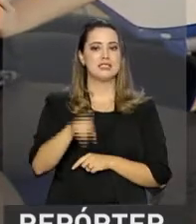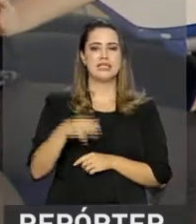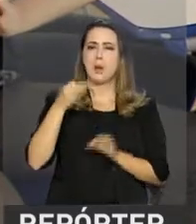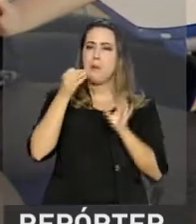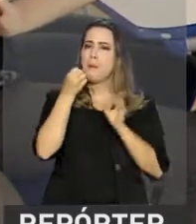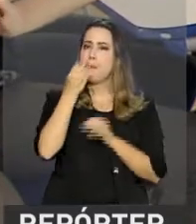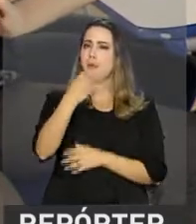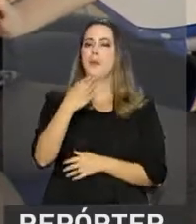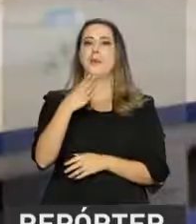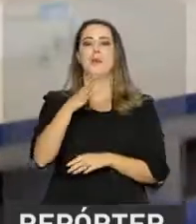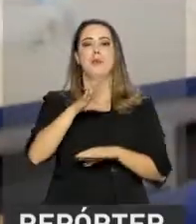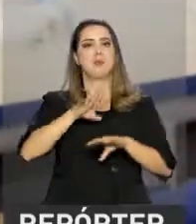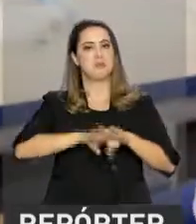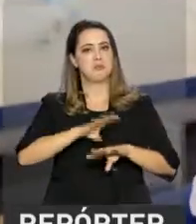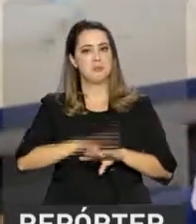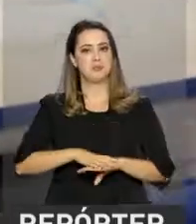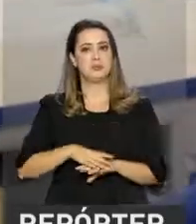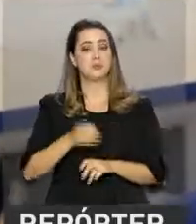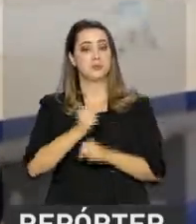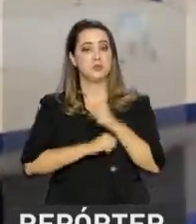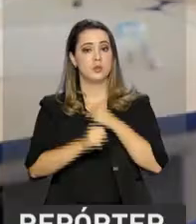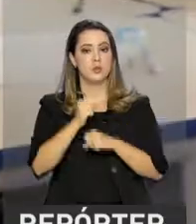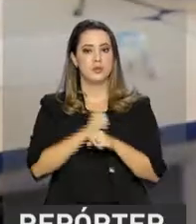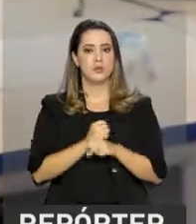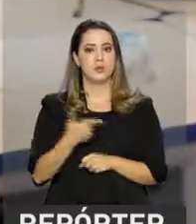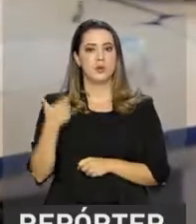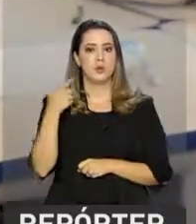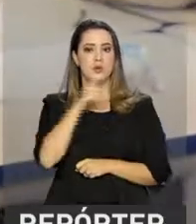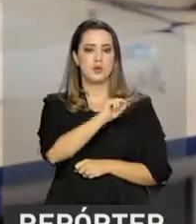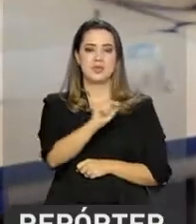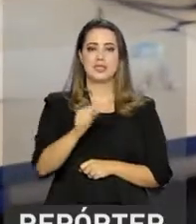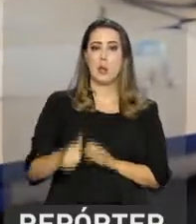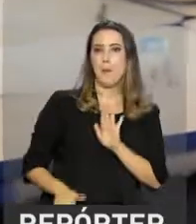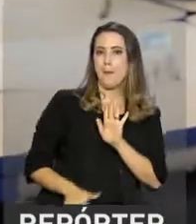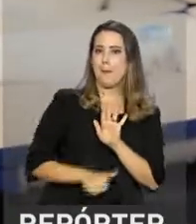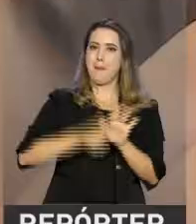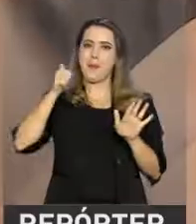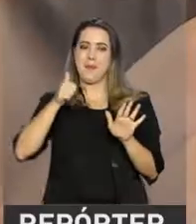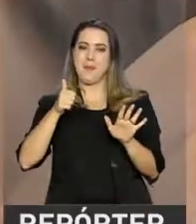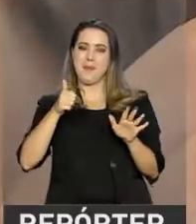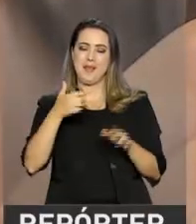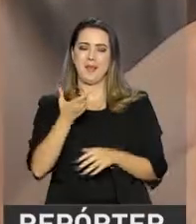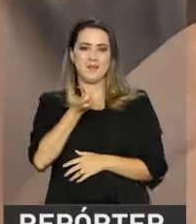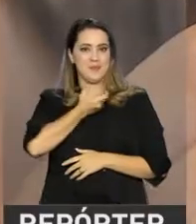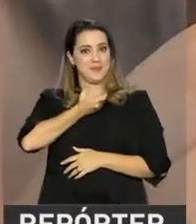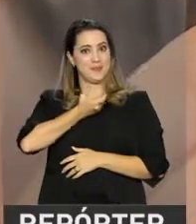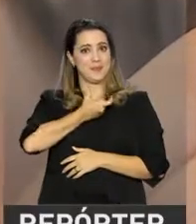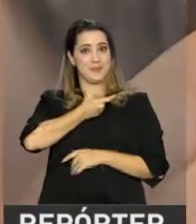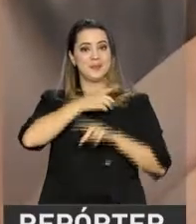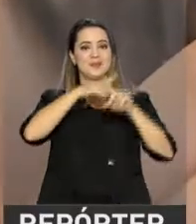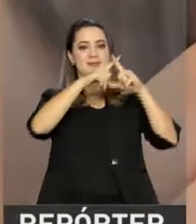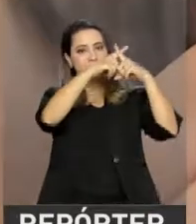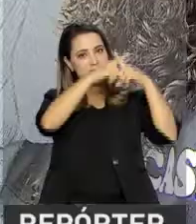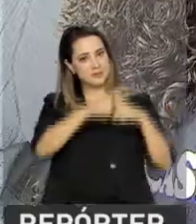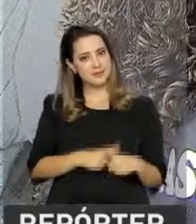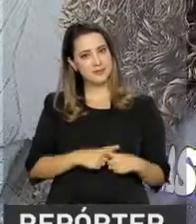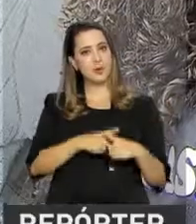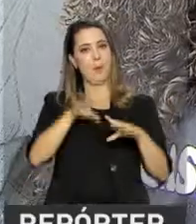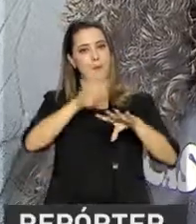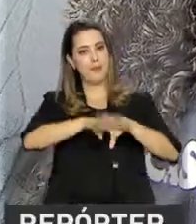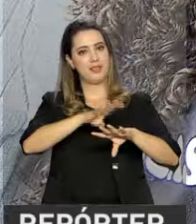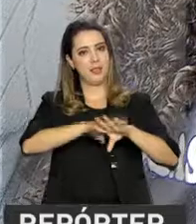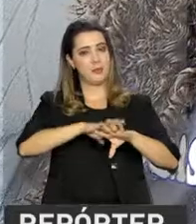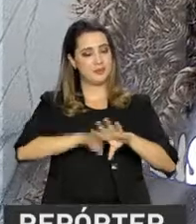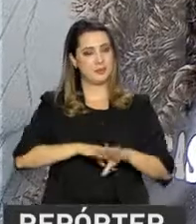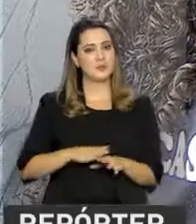craque com os números no ano passado ela conquistou o primeiro lugar no distrito federal na olimpíada brasileira de matemática que